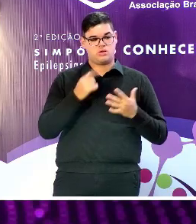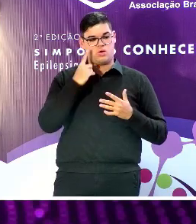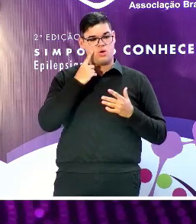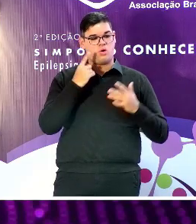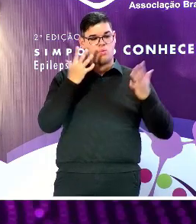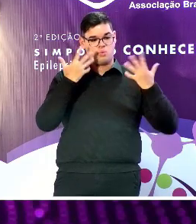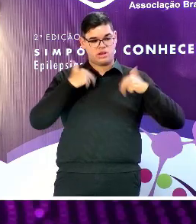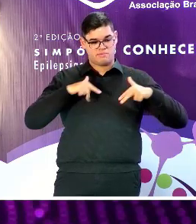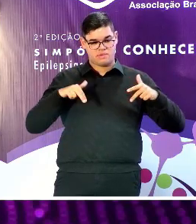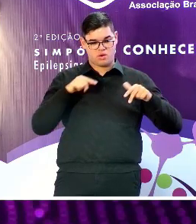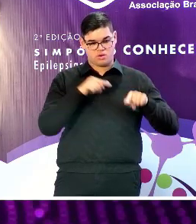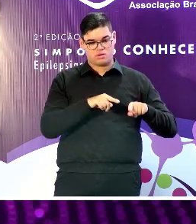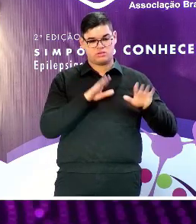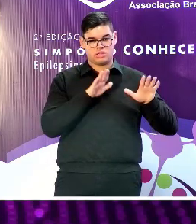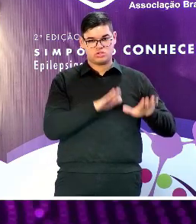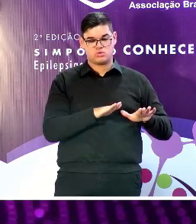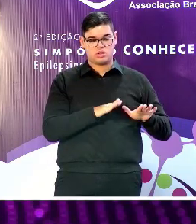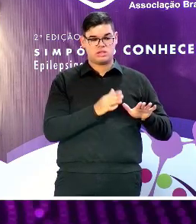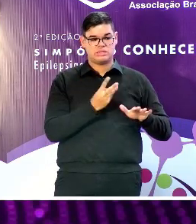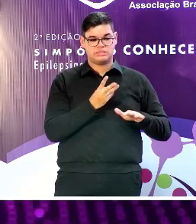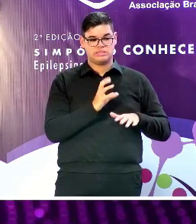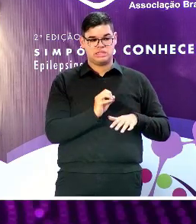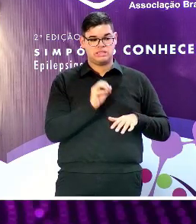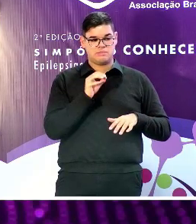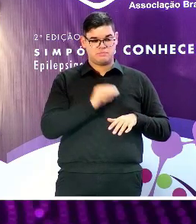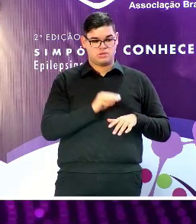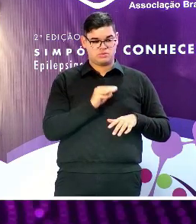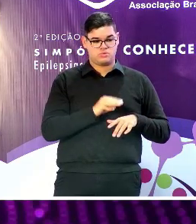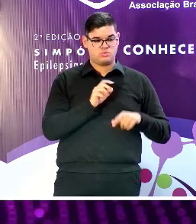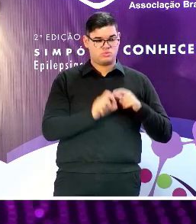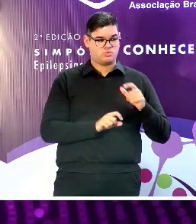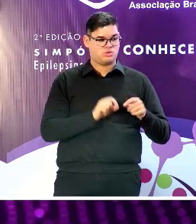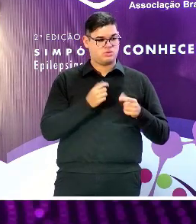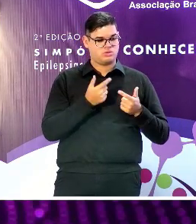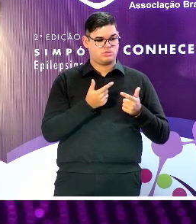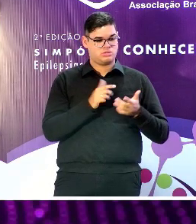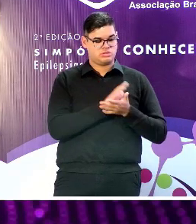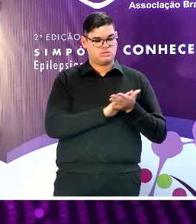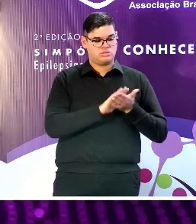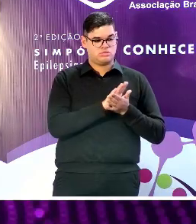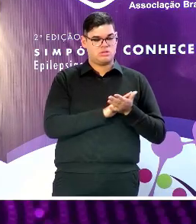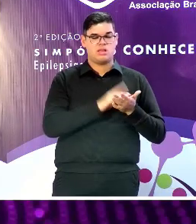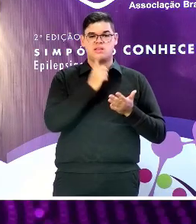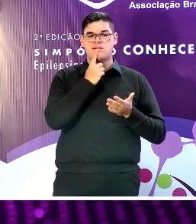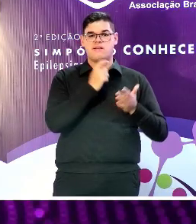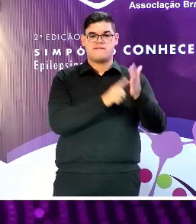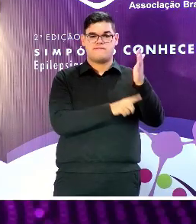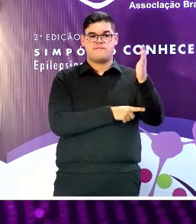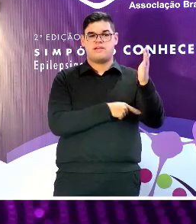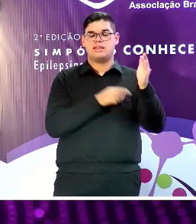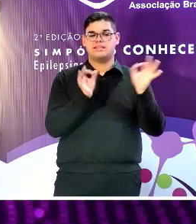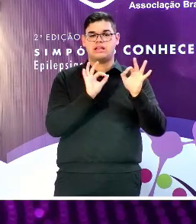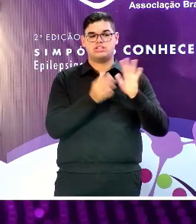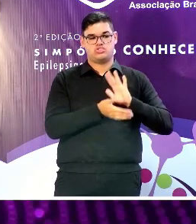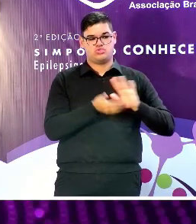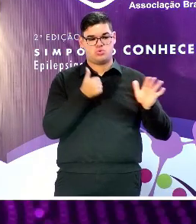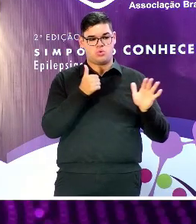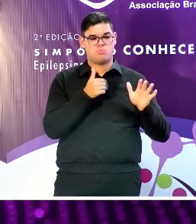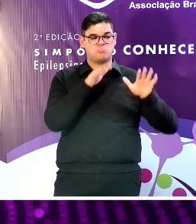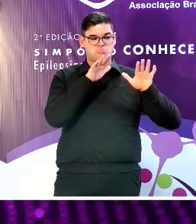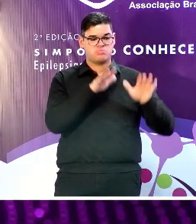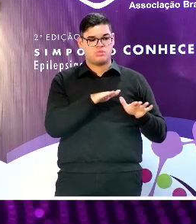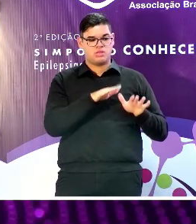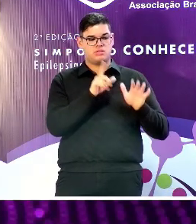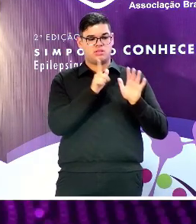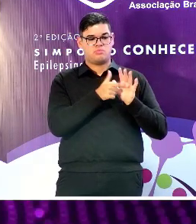minutos sem fluxo de sangue. Depois, a gente fez a